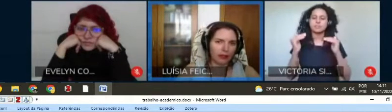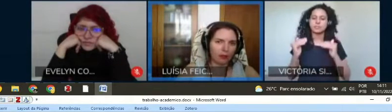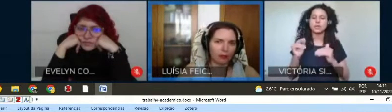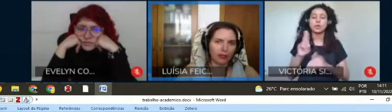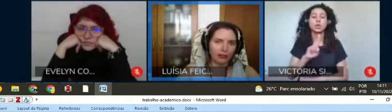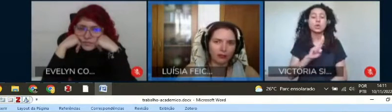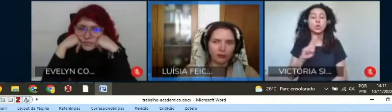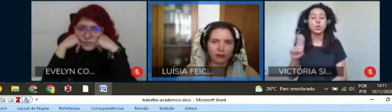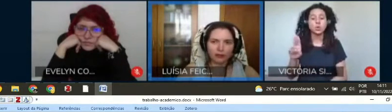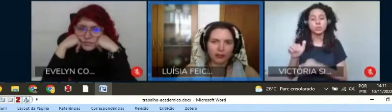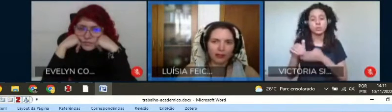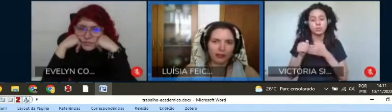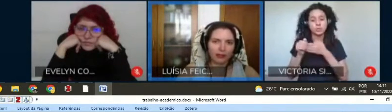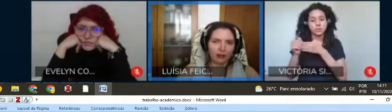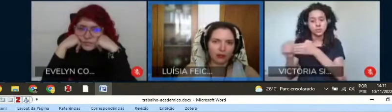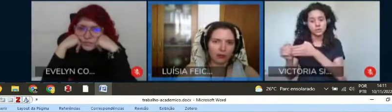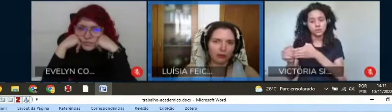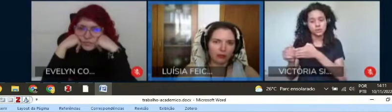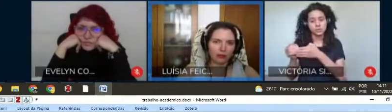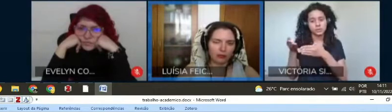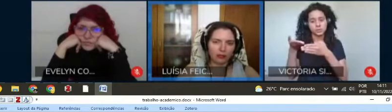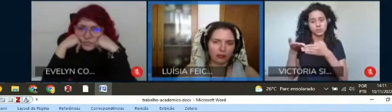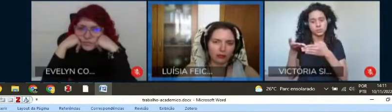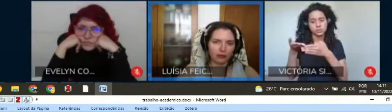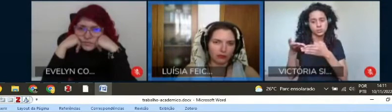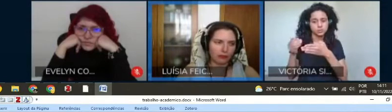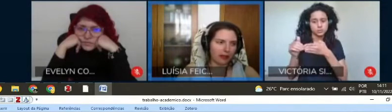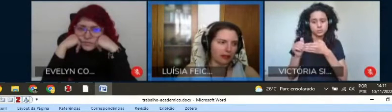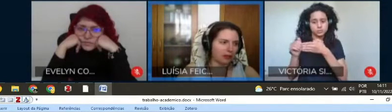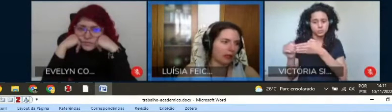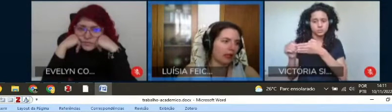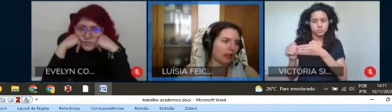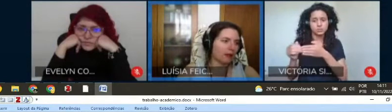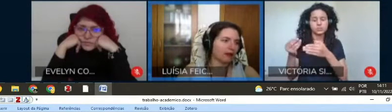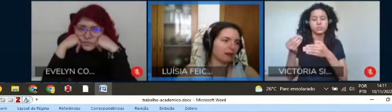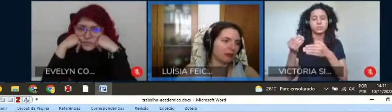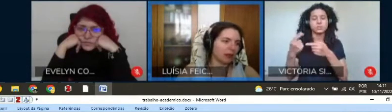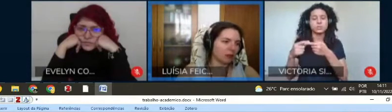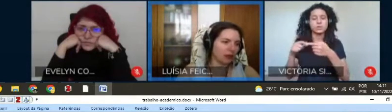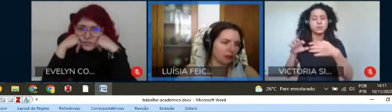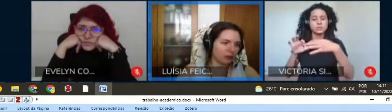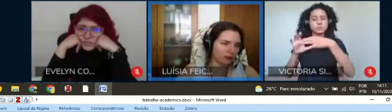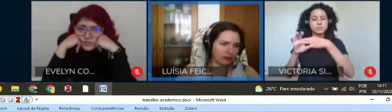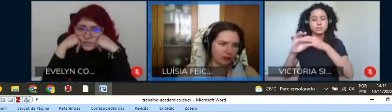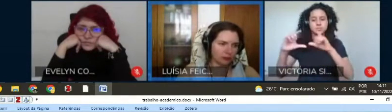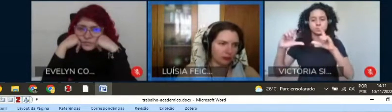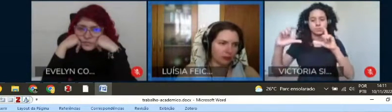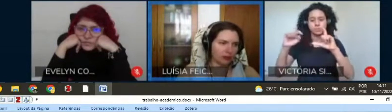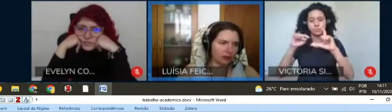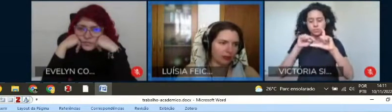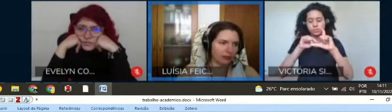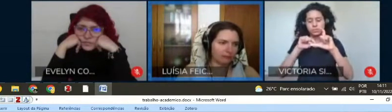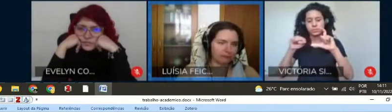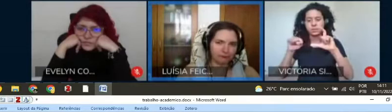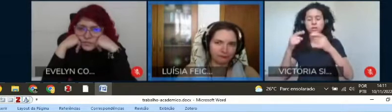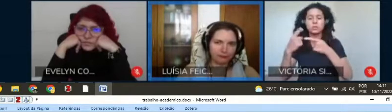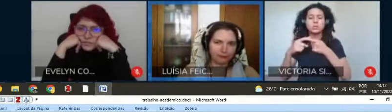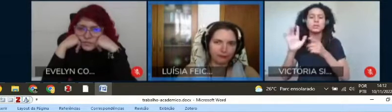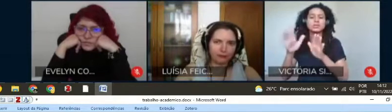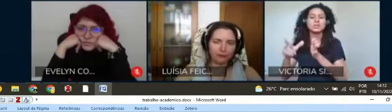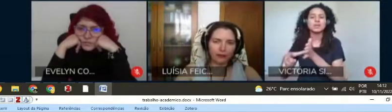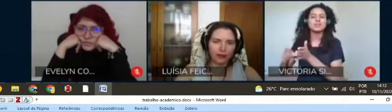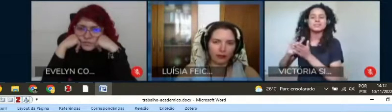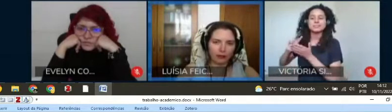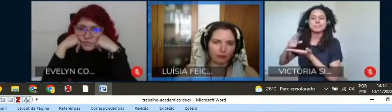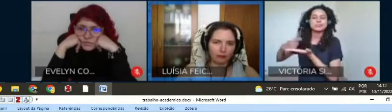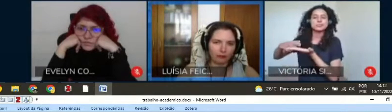vez o orientador estar aqui logo abaixo da natureza do trabalho é mais também uma convenção, porque